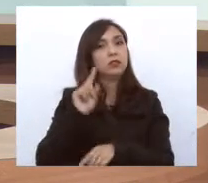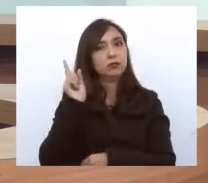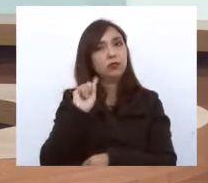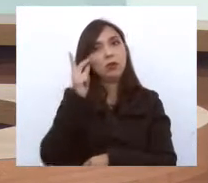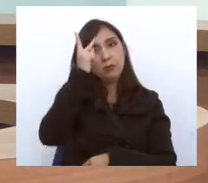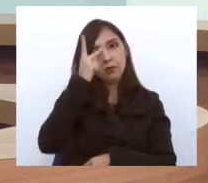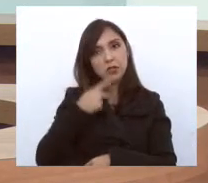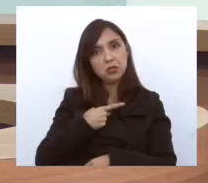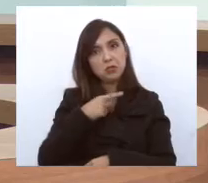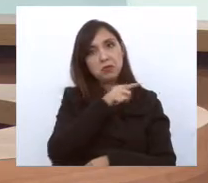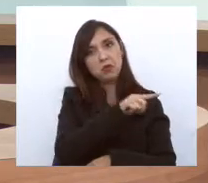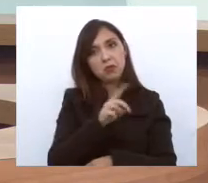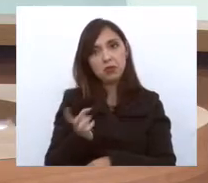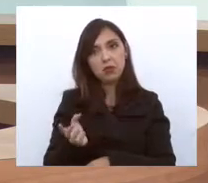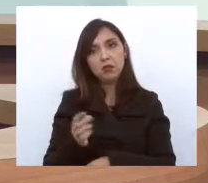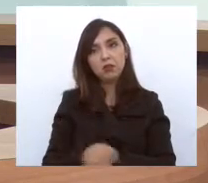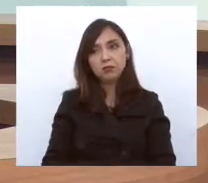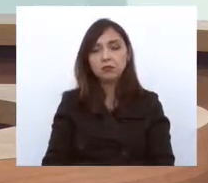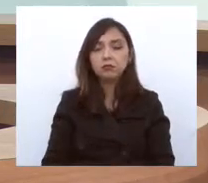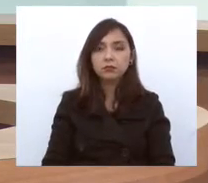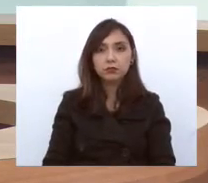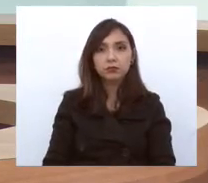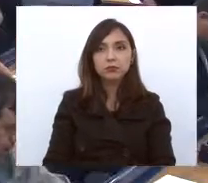interesse corporativista dos mesmos.